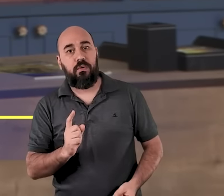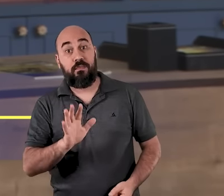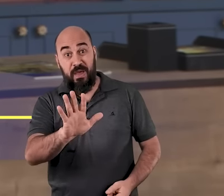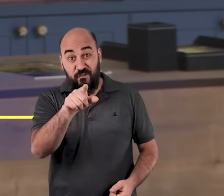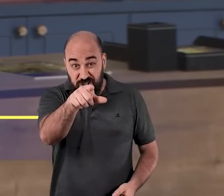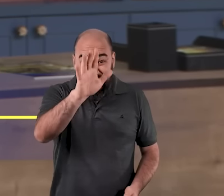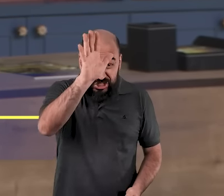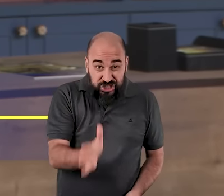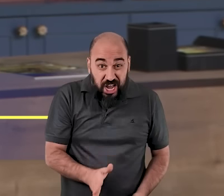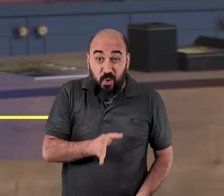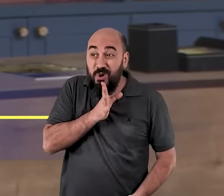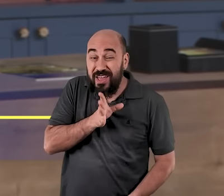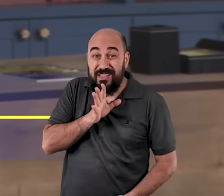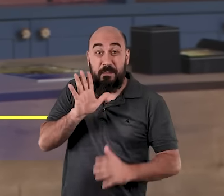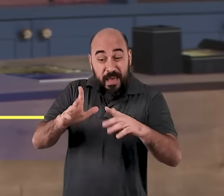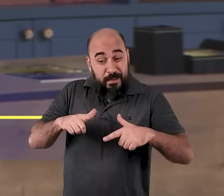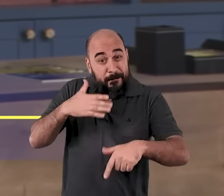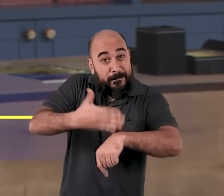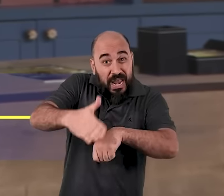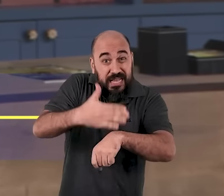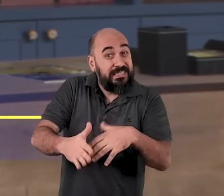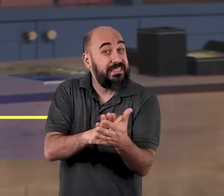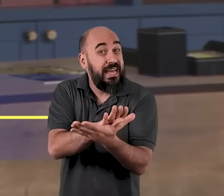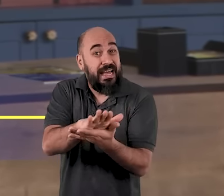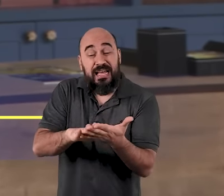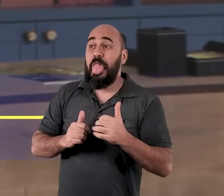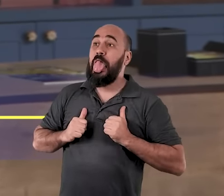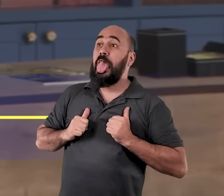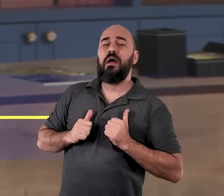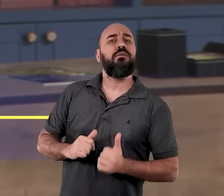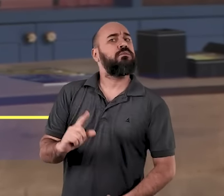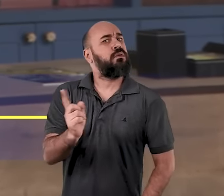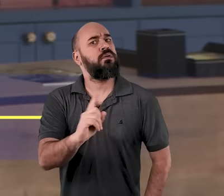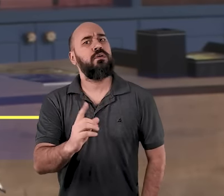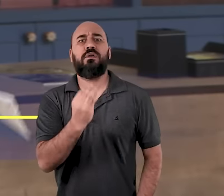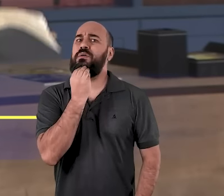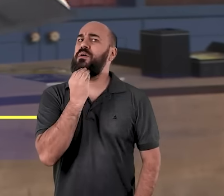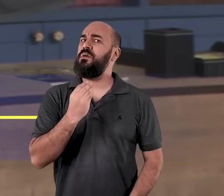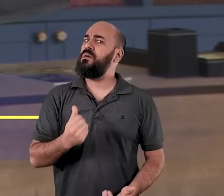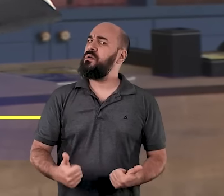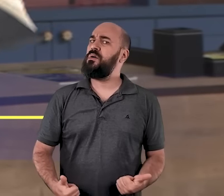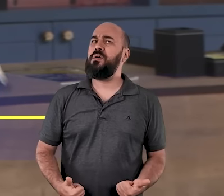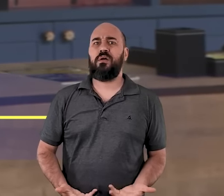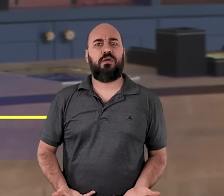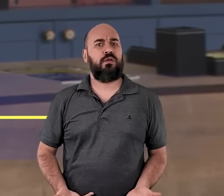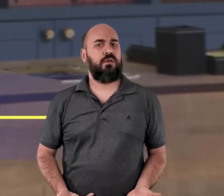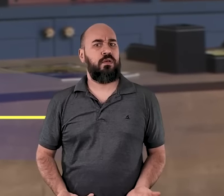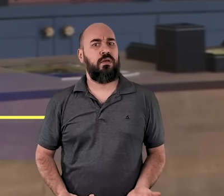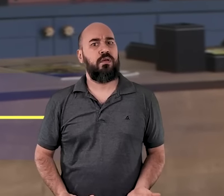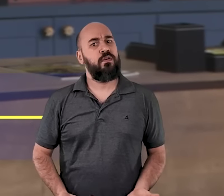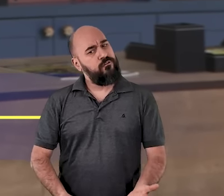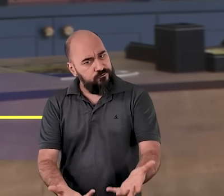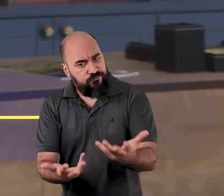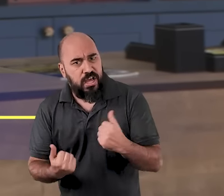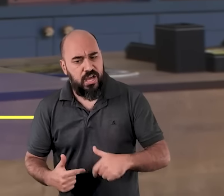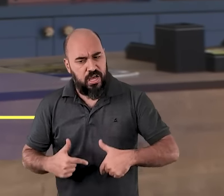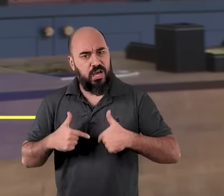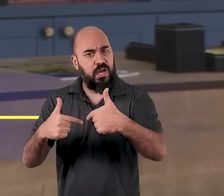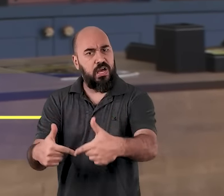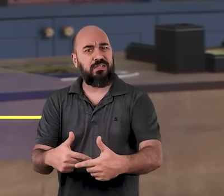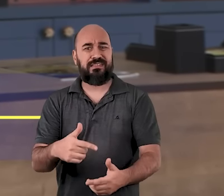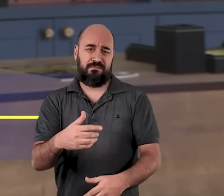animem-se uns aos outros todos os dias durante o tempo que se chama hoje, para que nenhum de vocês seja endurecido pelo engano